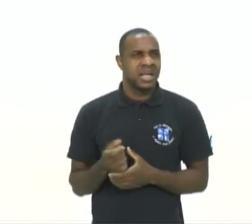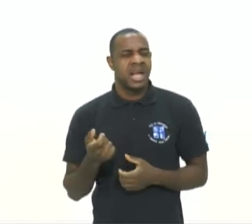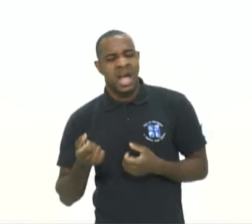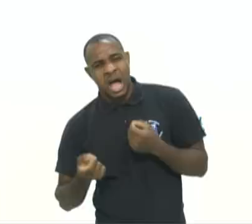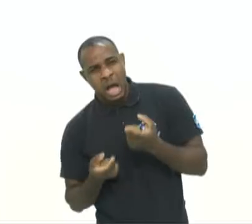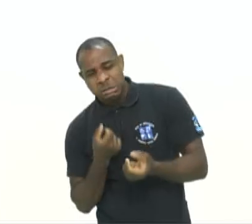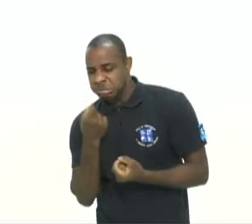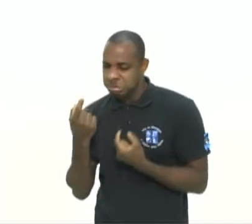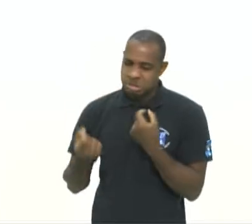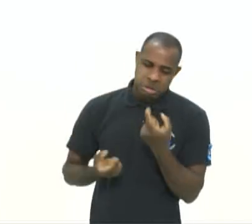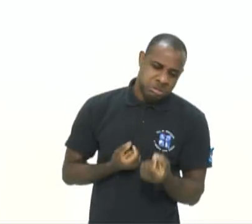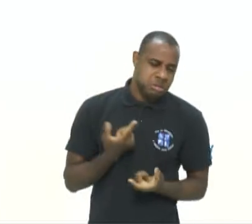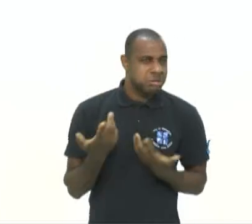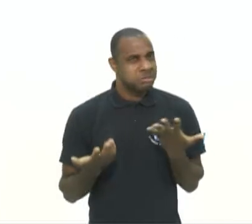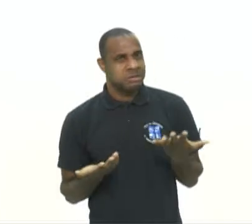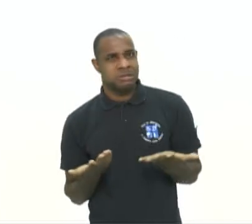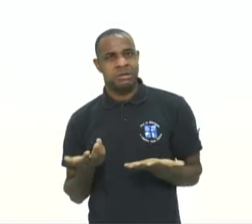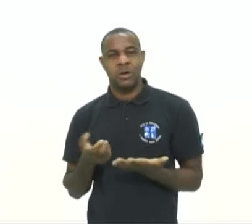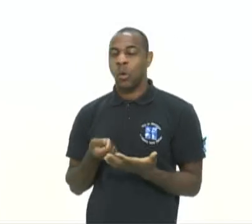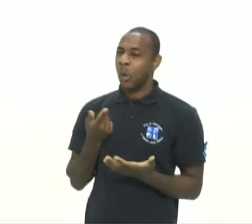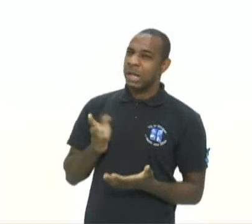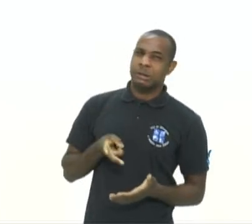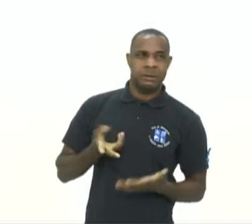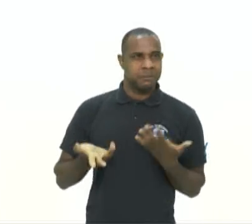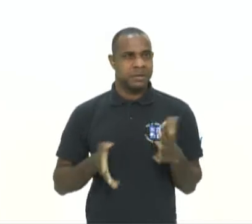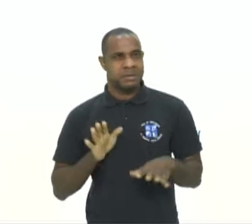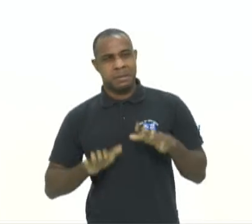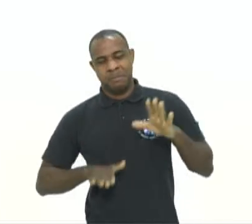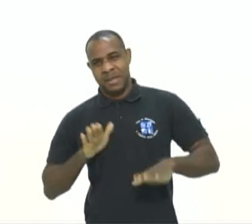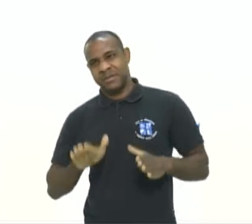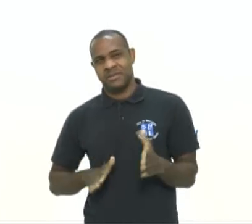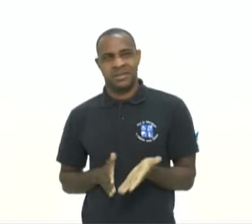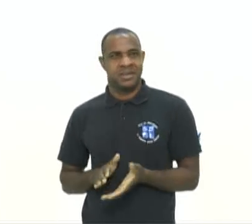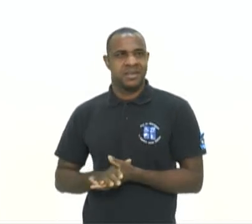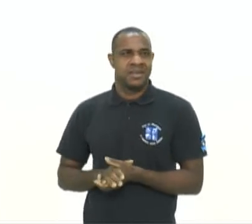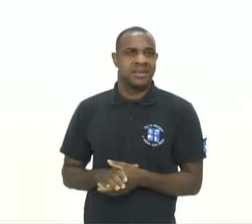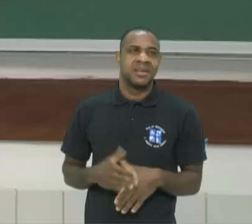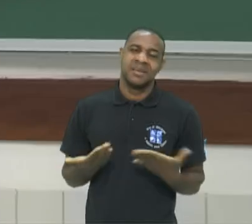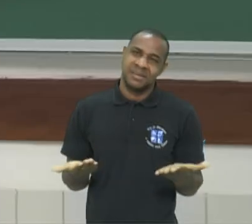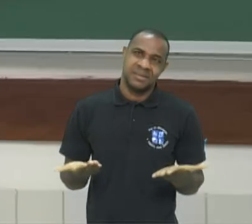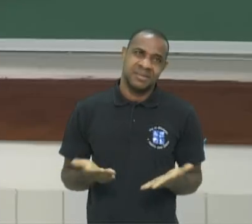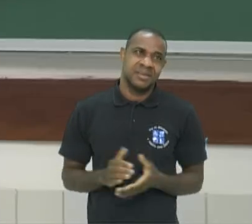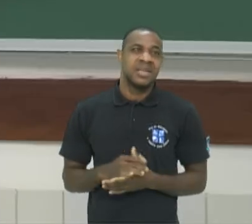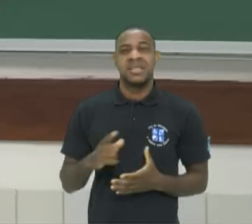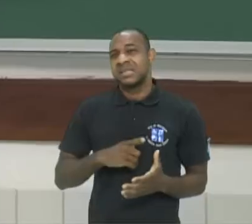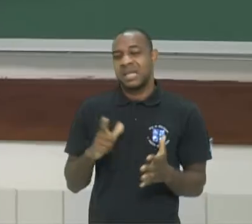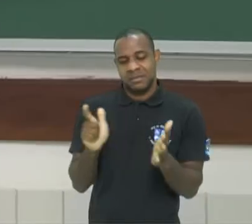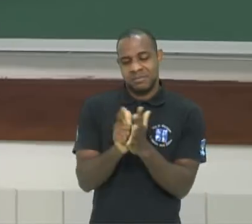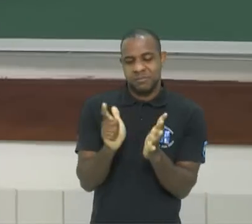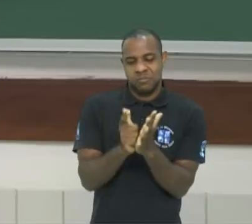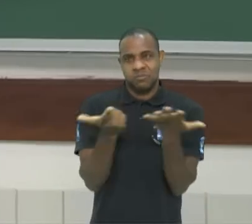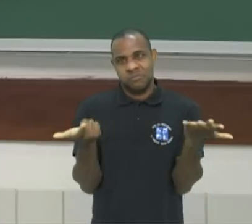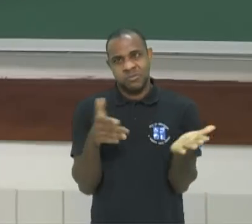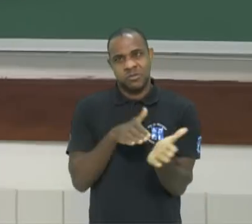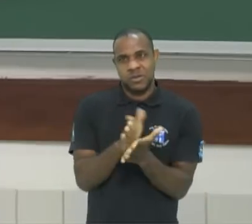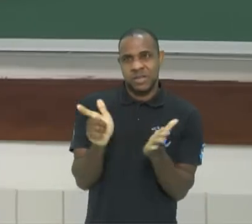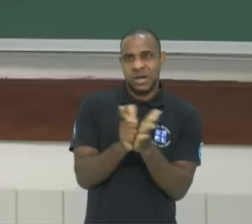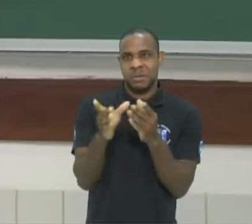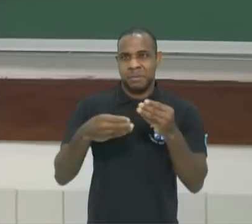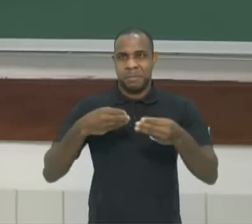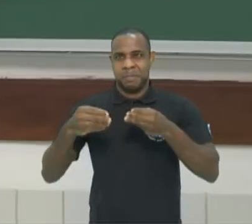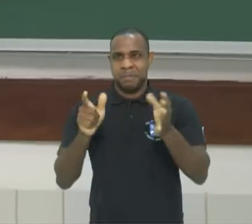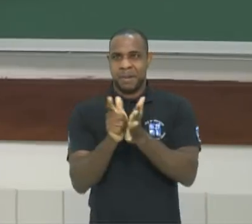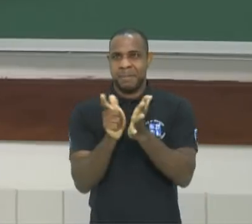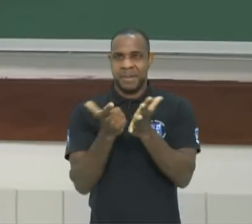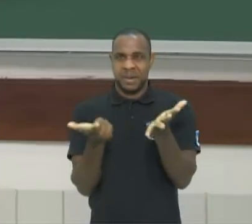algumas vezes, quase sempre, né? Então, depende ali o impresso, o online. Então, a gente dá o que tem ali na mão no momento que chamou